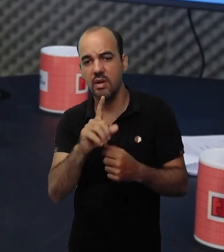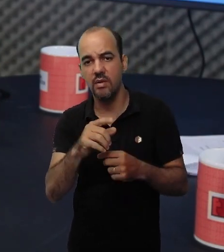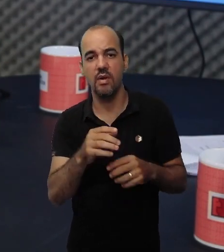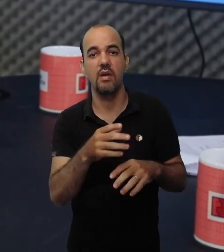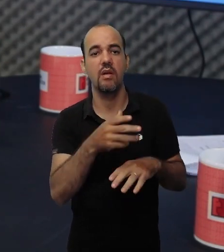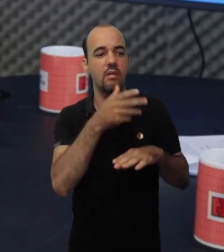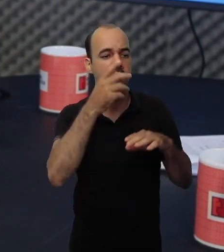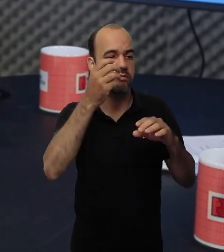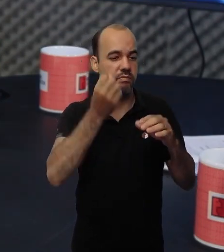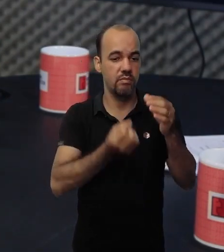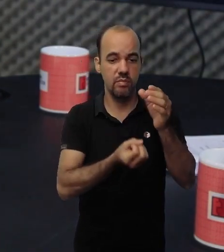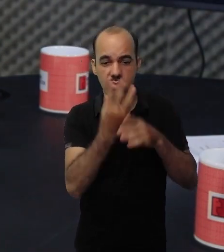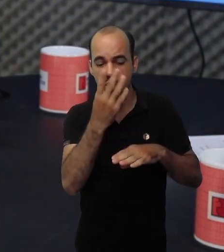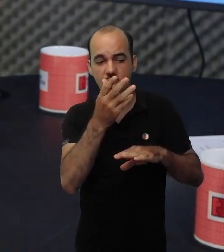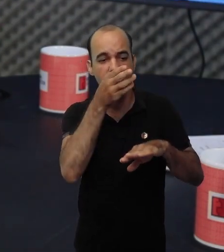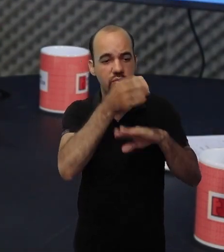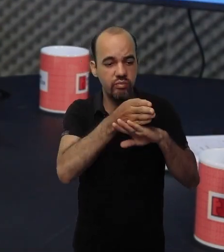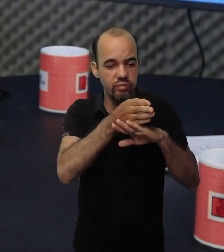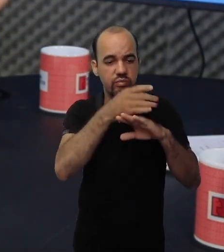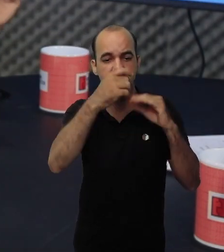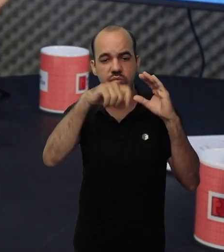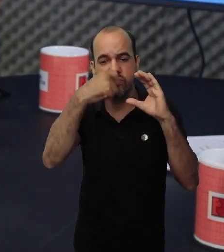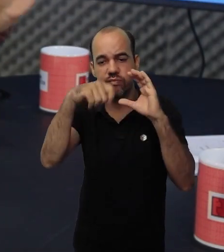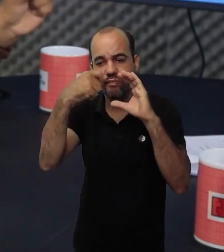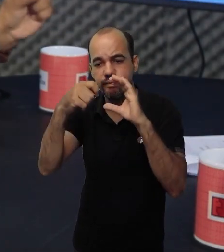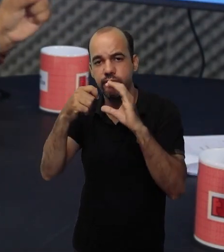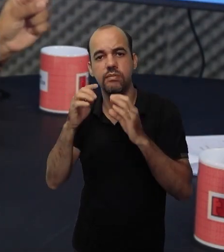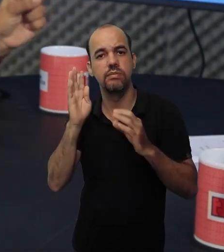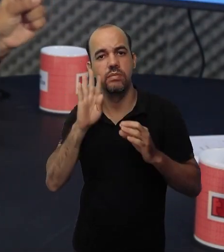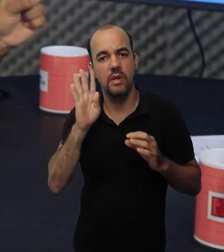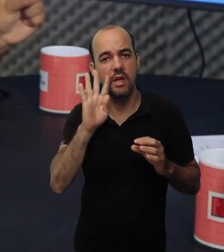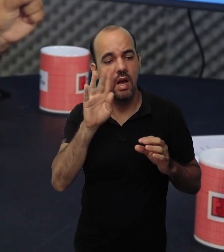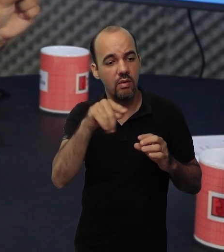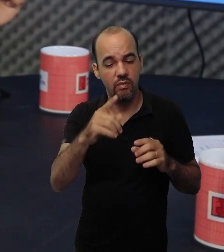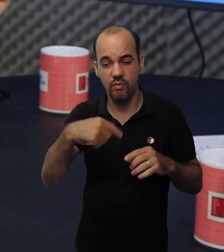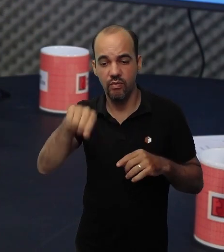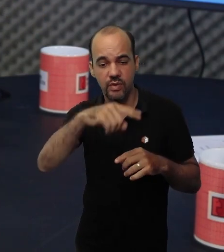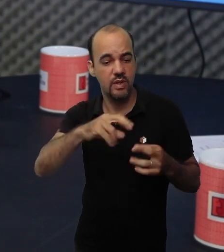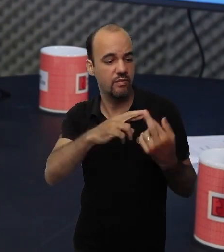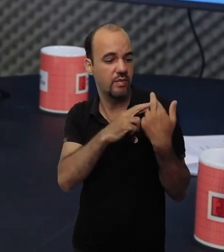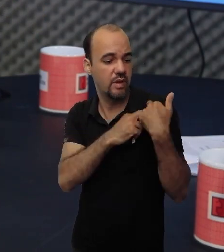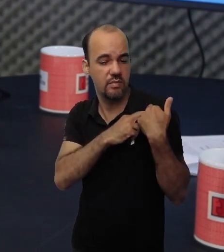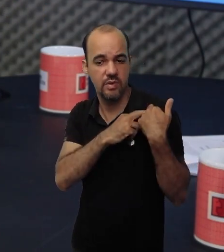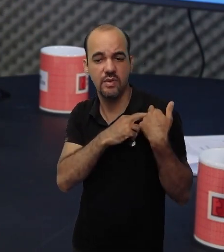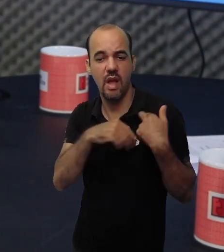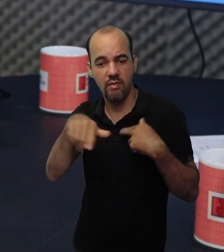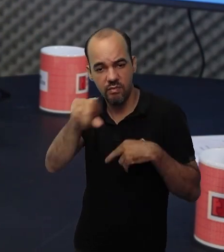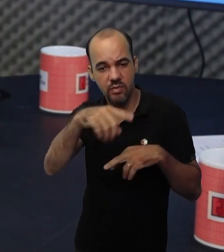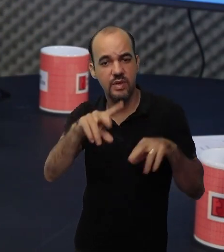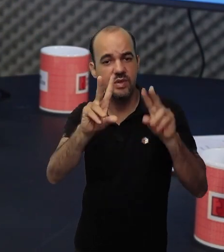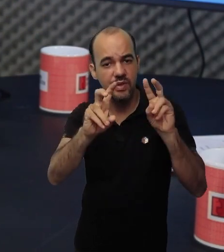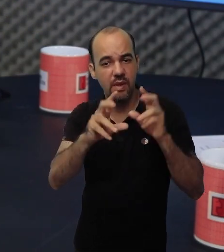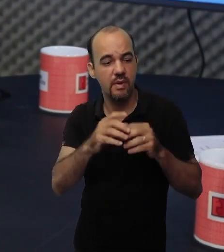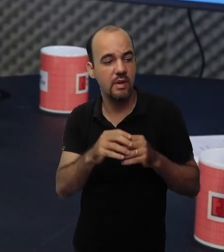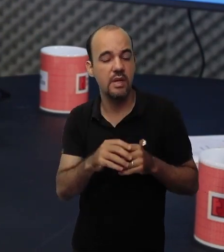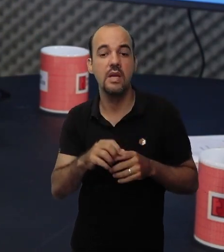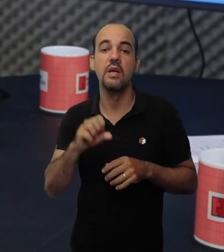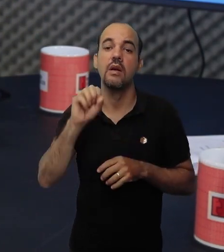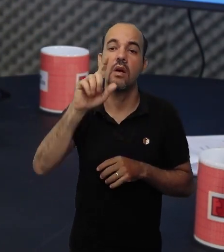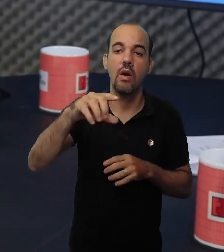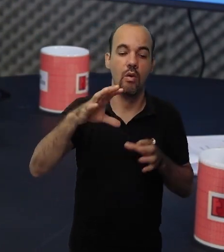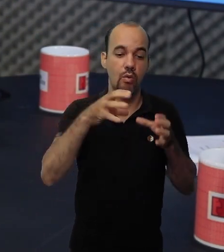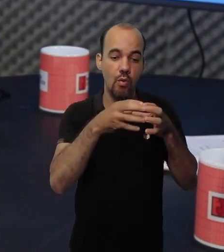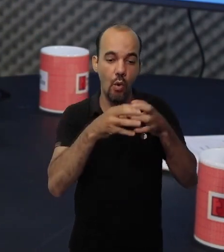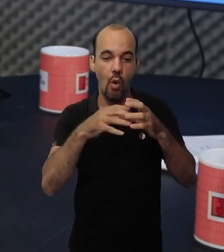bacana. Eu disse, vocês vão ficar responsáveis por essa escola agora. Todas as vezes quando a gente for fazer vídeos em relação